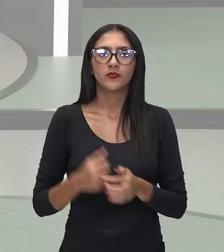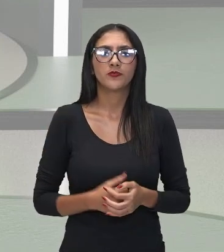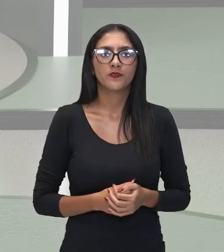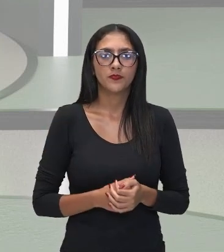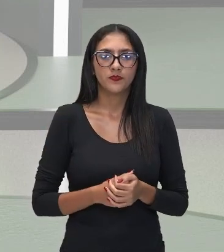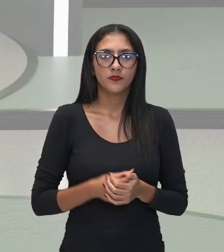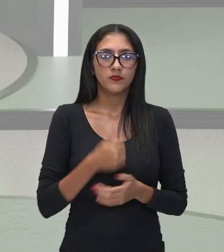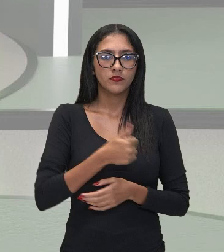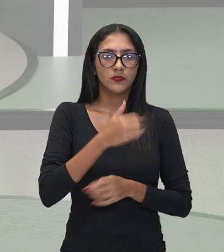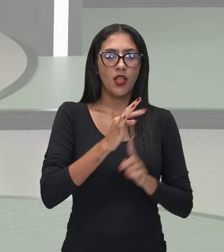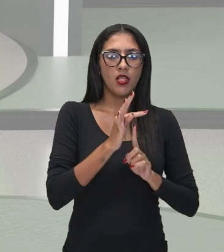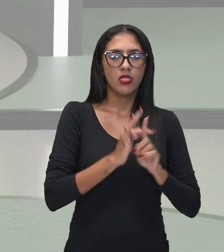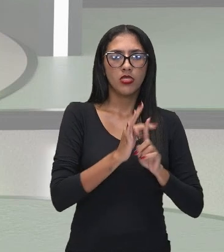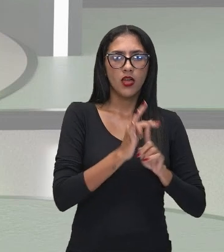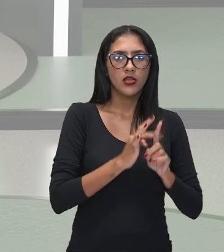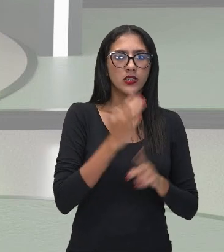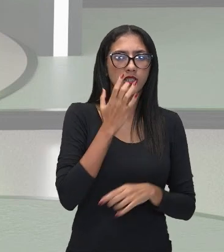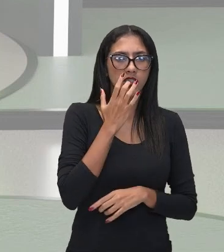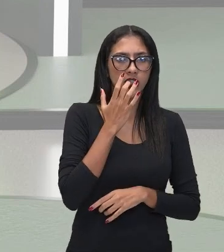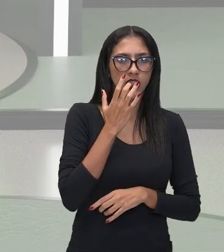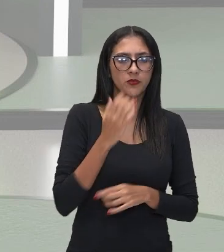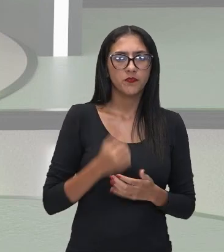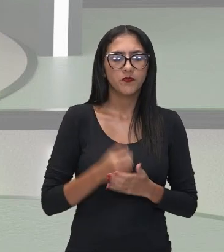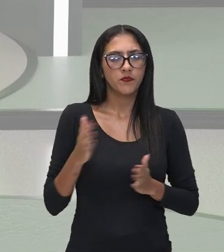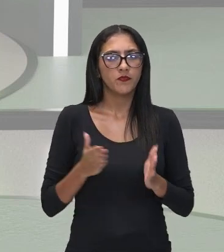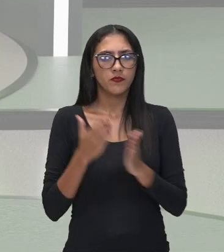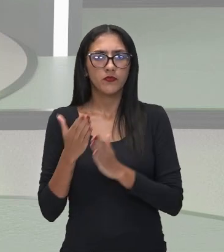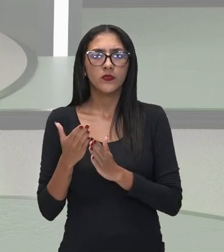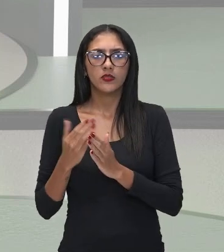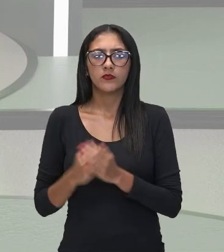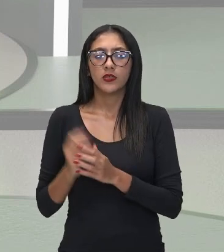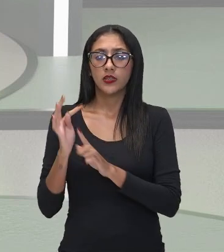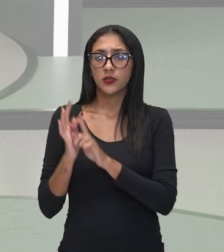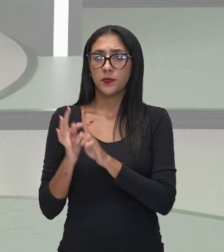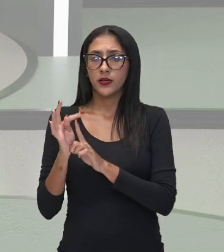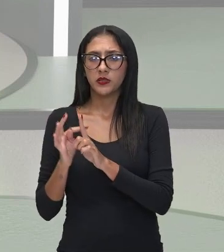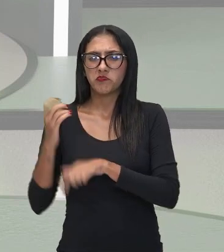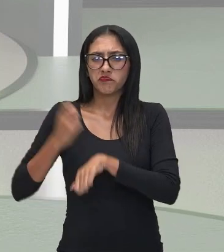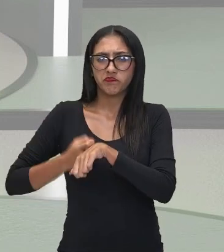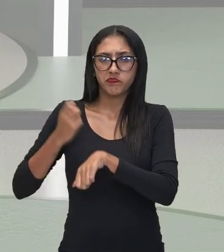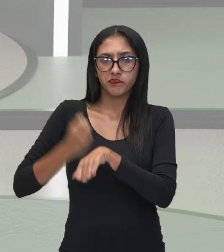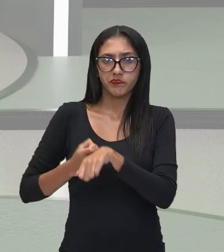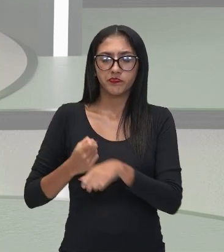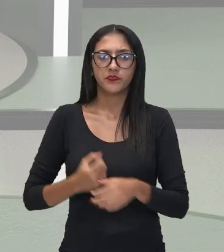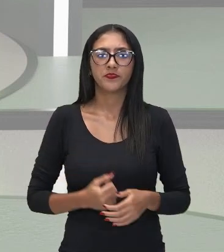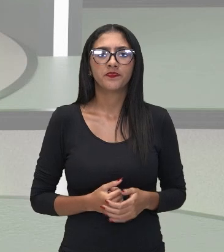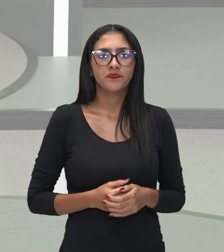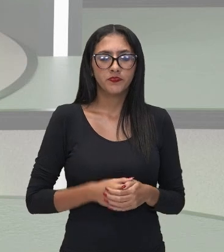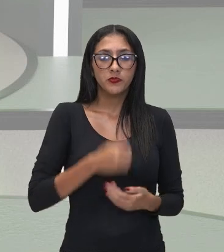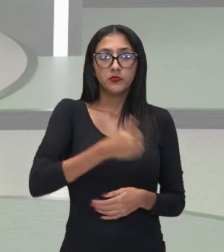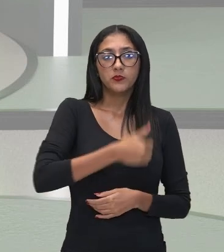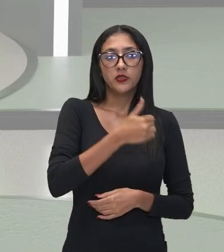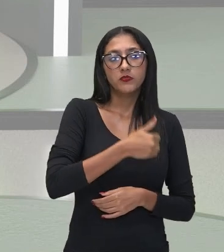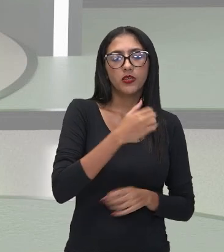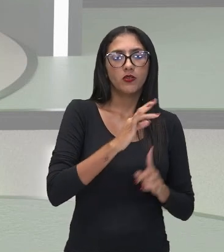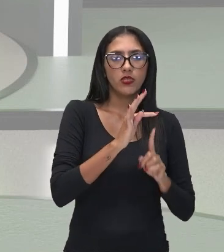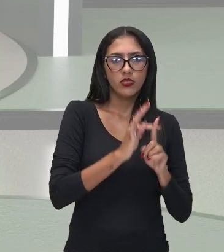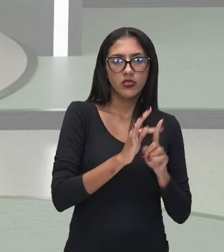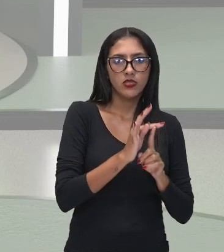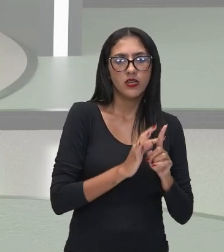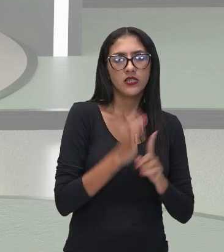os termoplásticos e os termorrígidos. Os termoplásticos